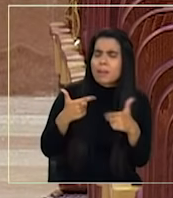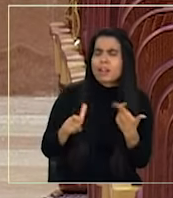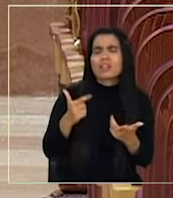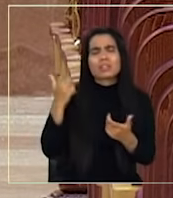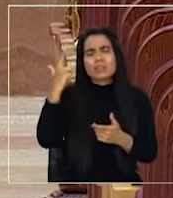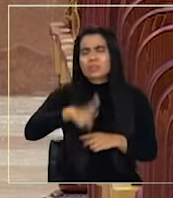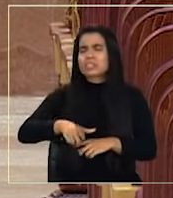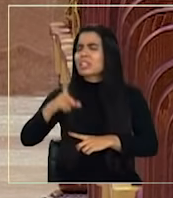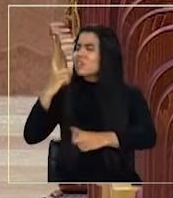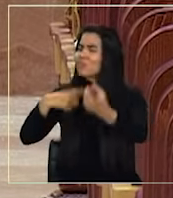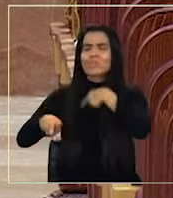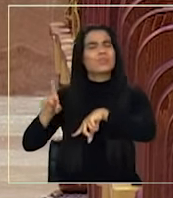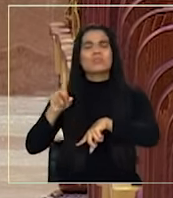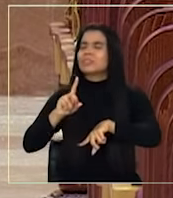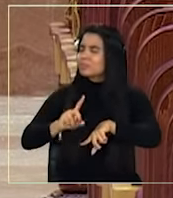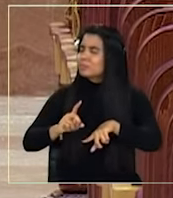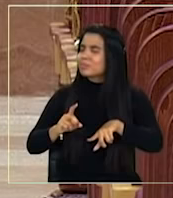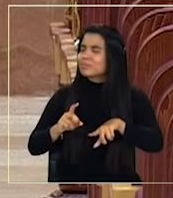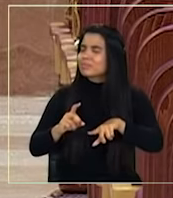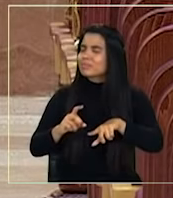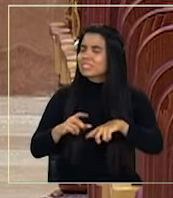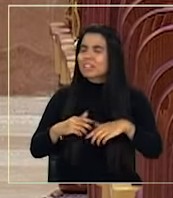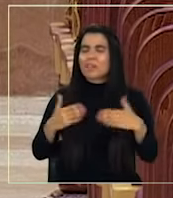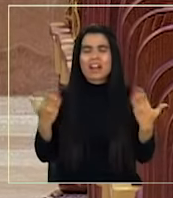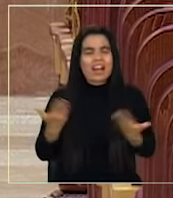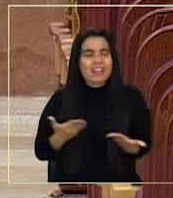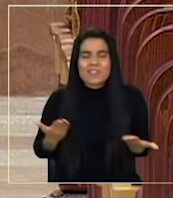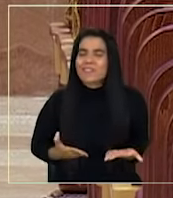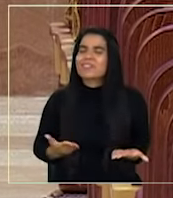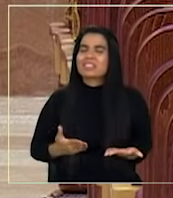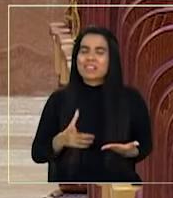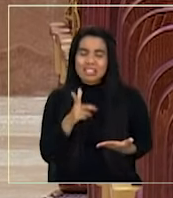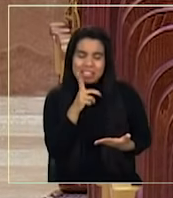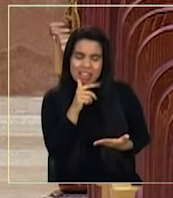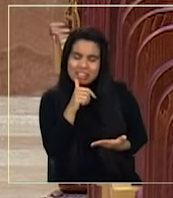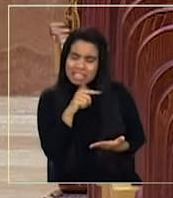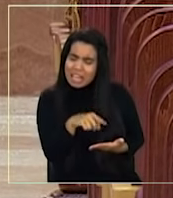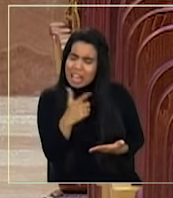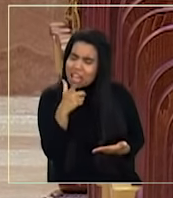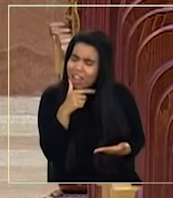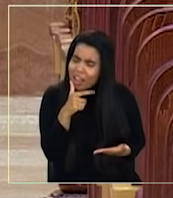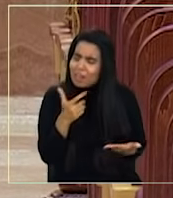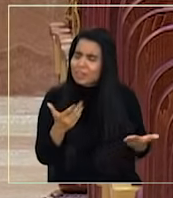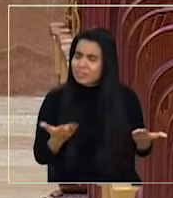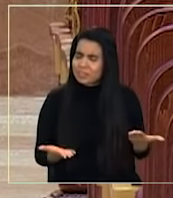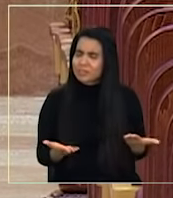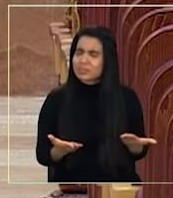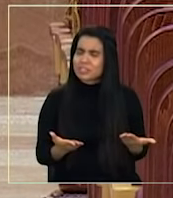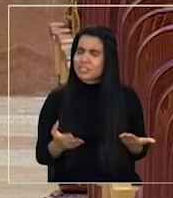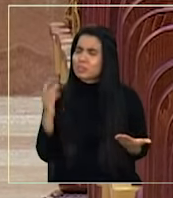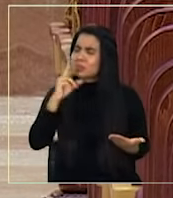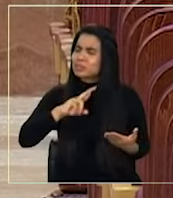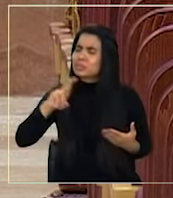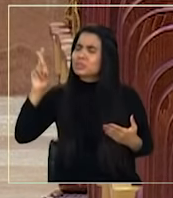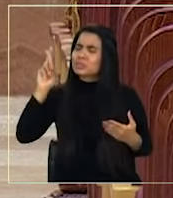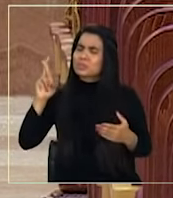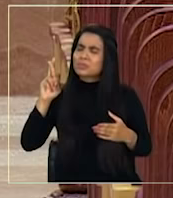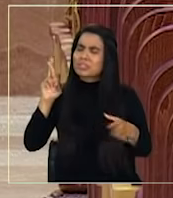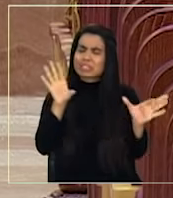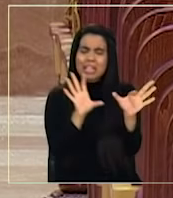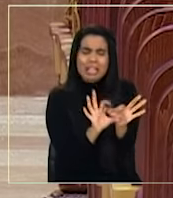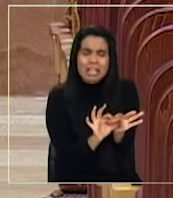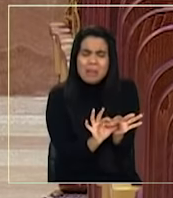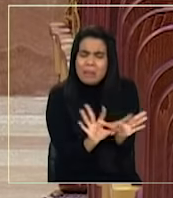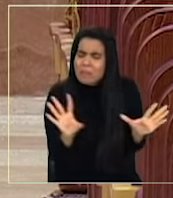tudo trancado, meu Pai, que então através dessa água o Senhor venha destrancar, venha